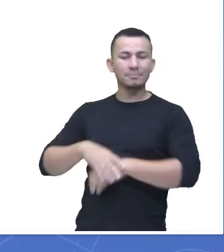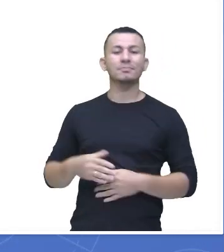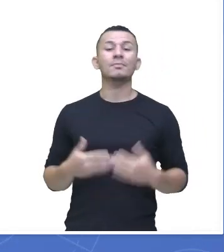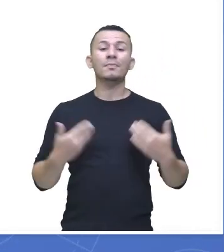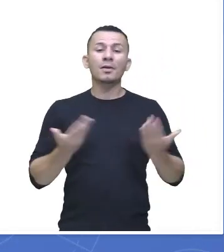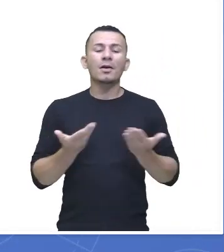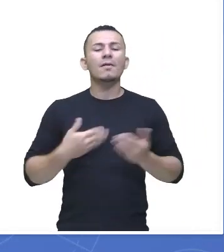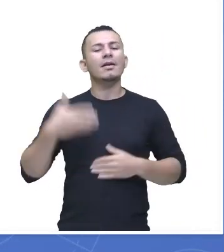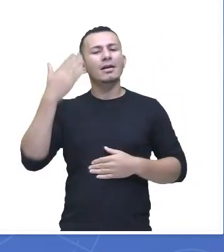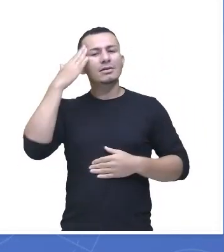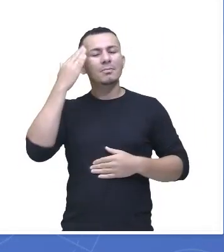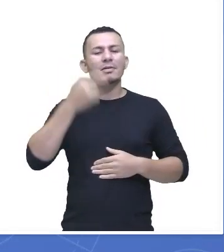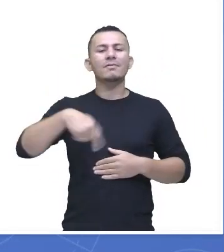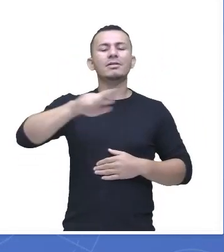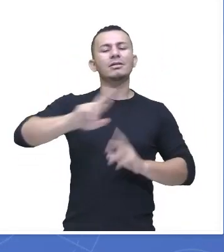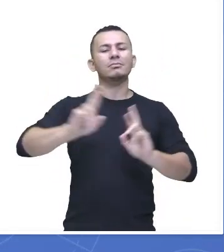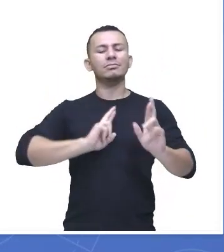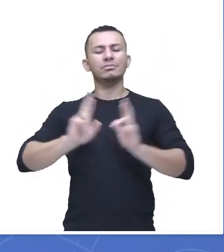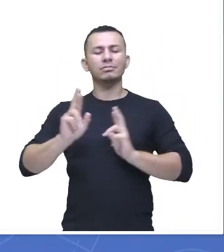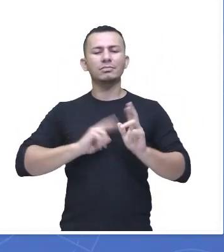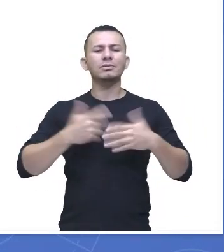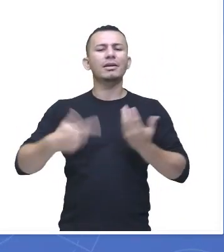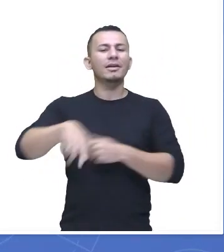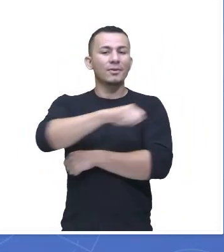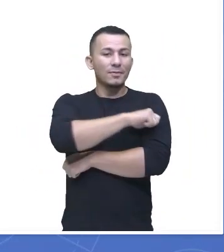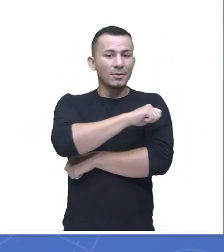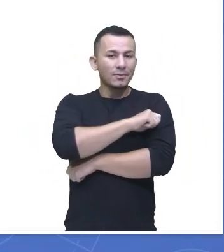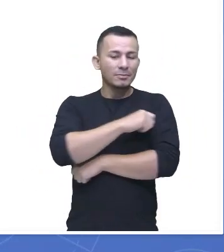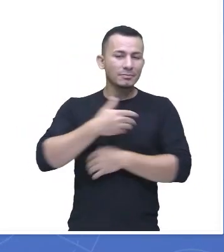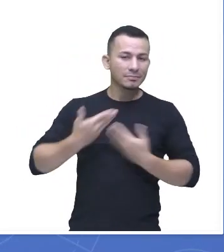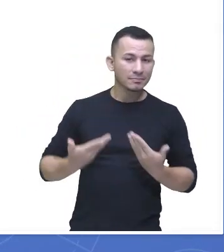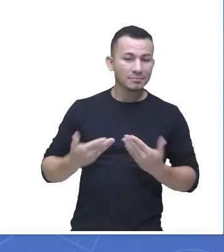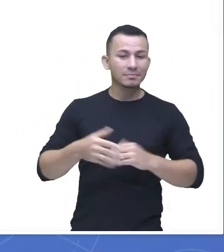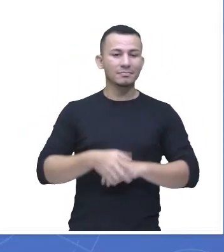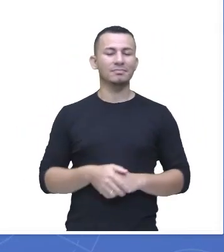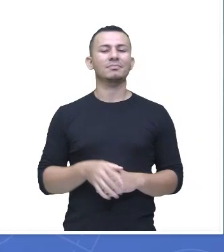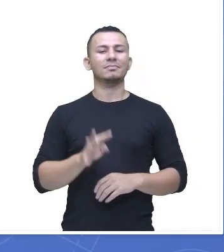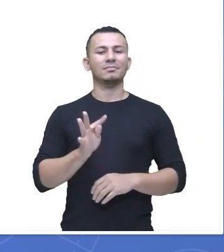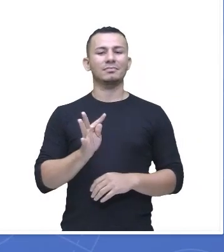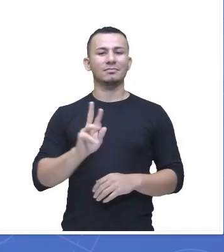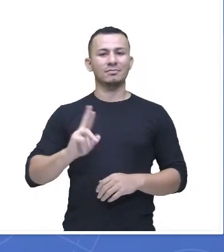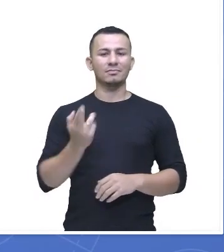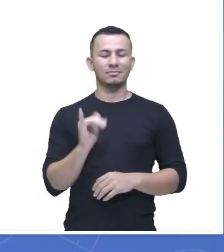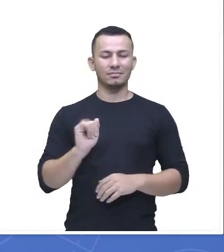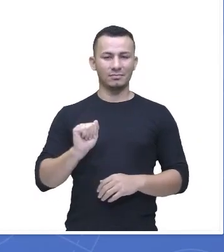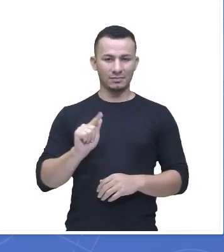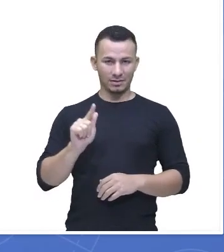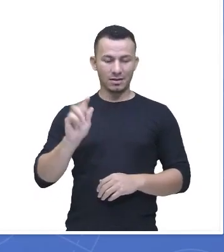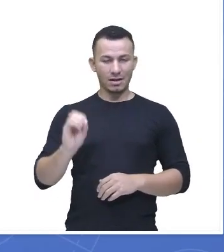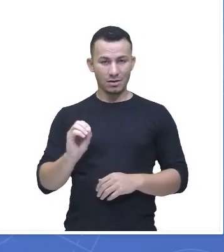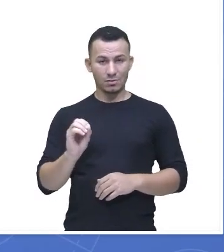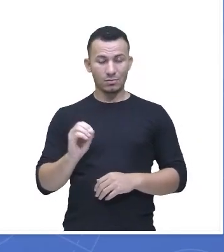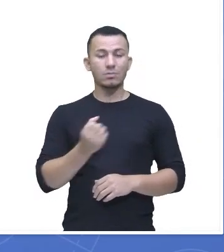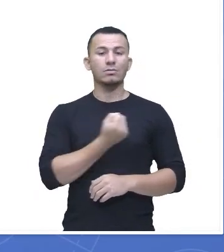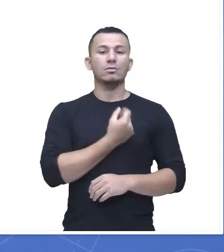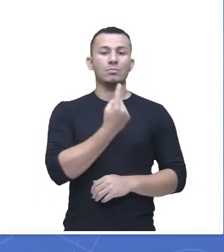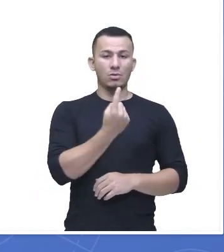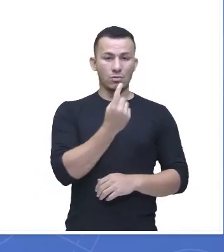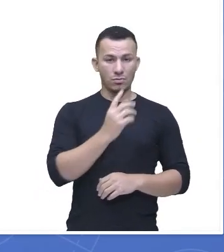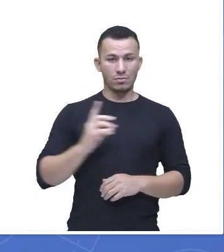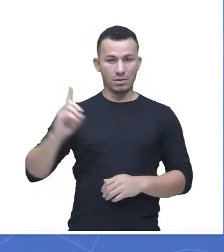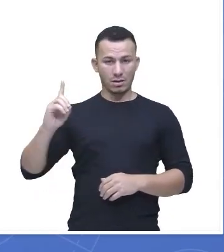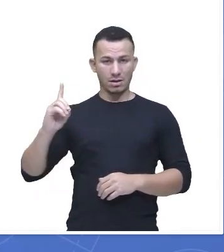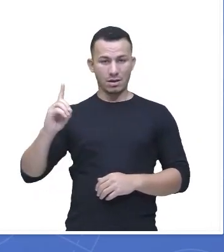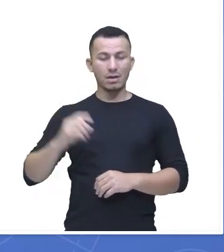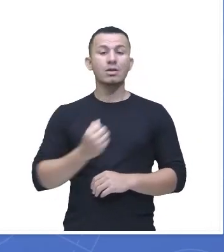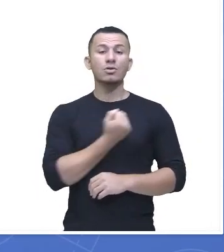Vamos lá? Então, a primeira pessoa para interagir nesse momento é quem? O Tiago. O Tiago está falando que a questão 1 é letra D e